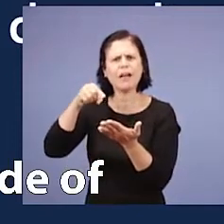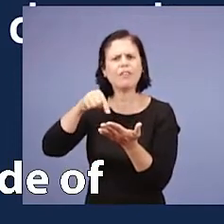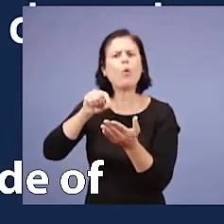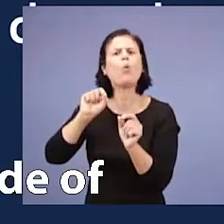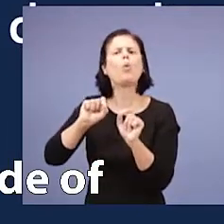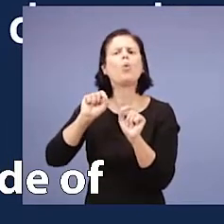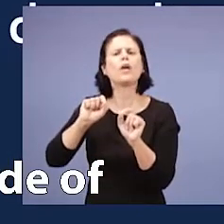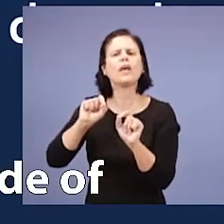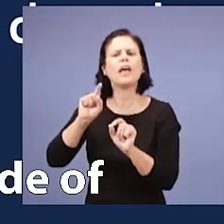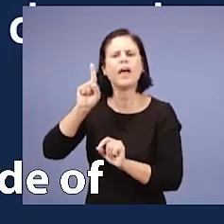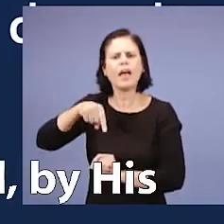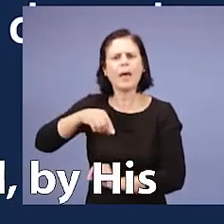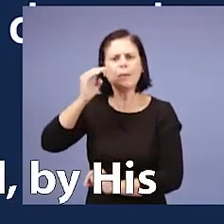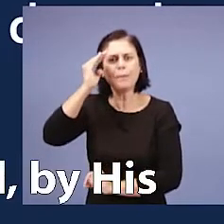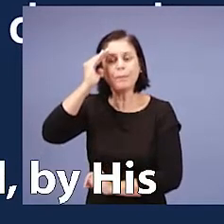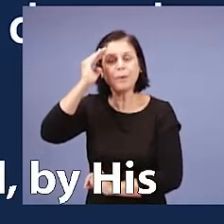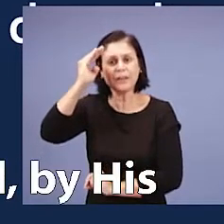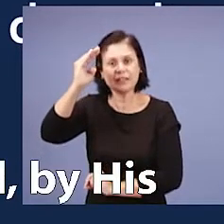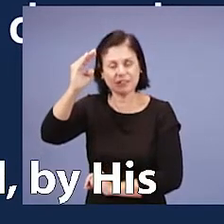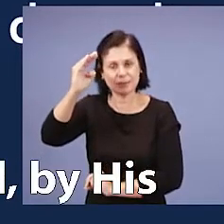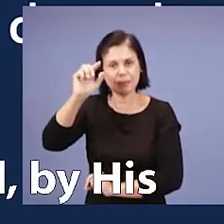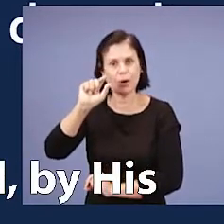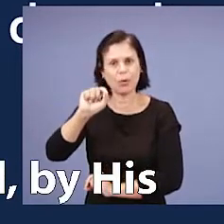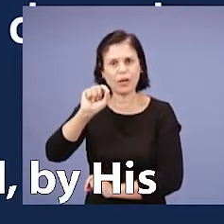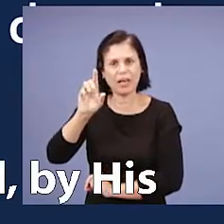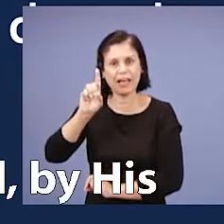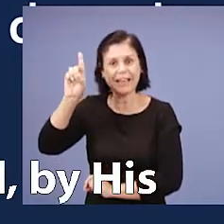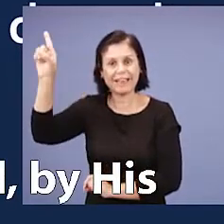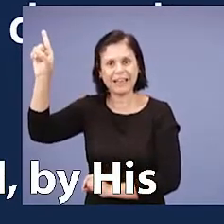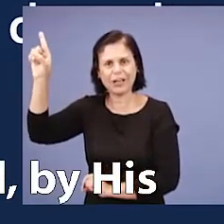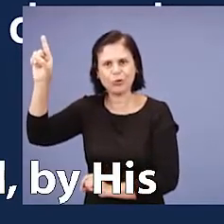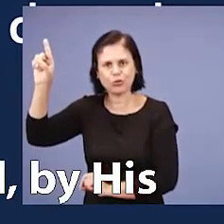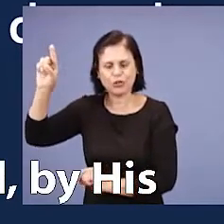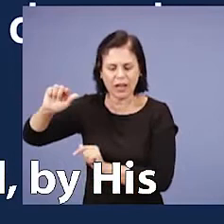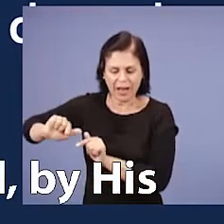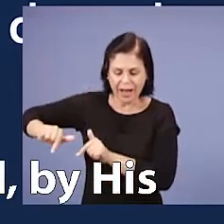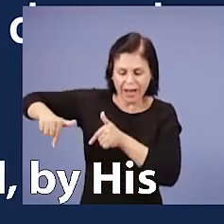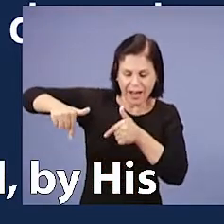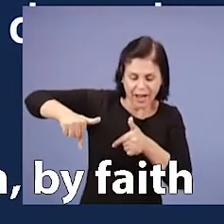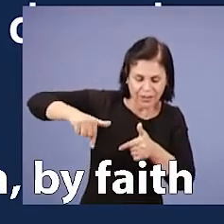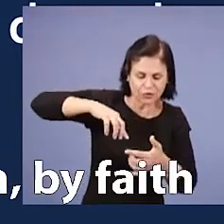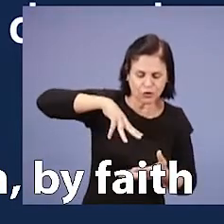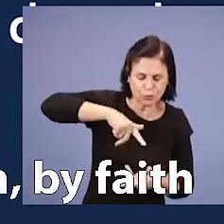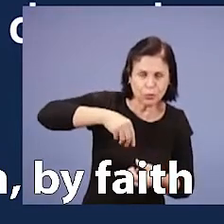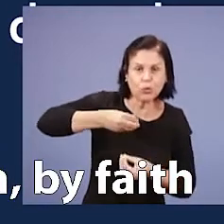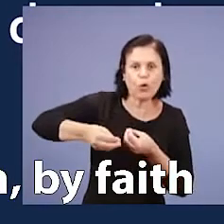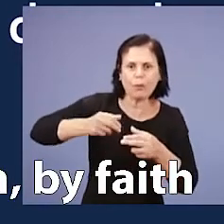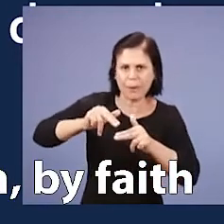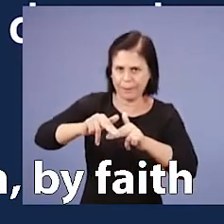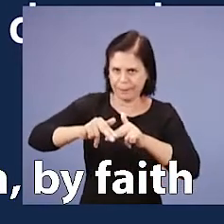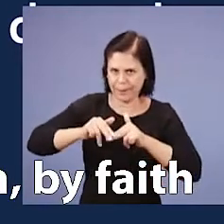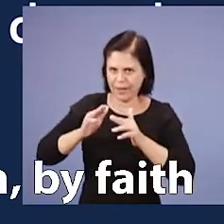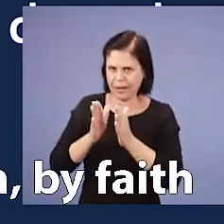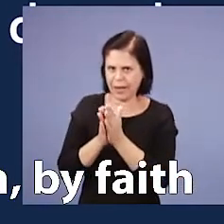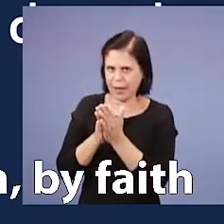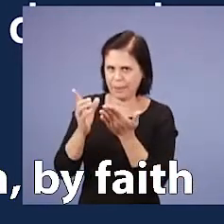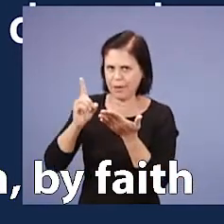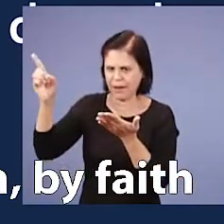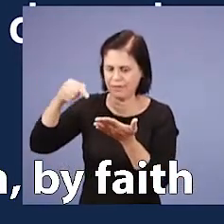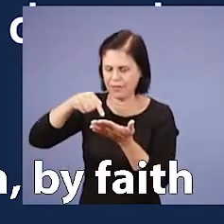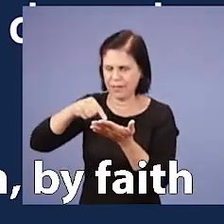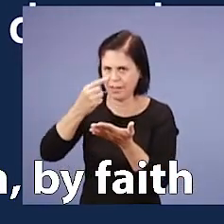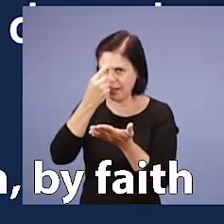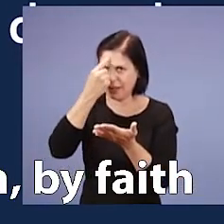é essencial da intervenção de deus no mundo pela sua palavra de deus criou